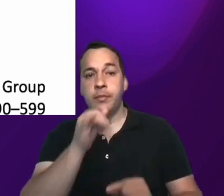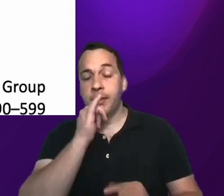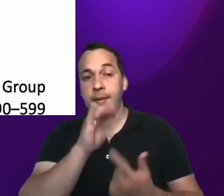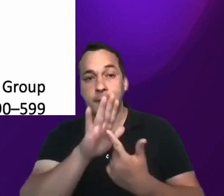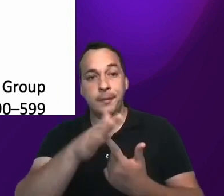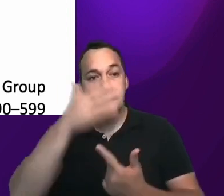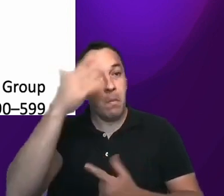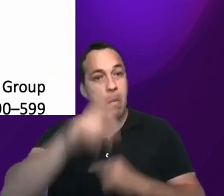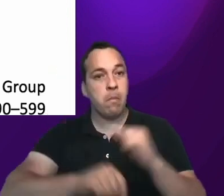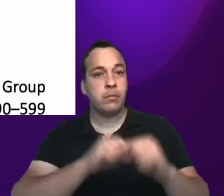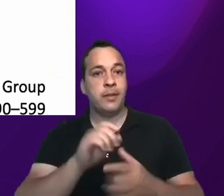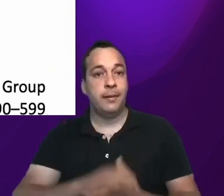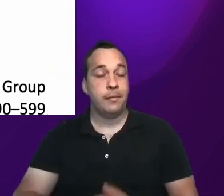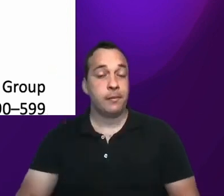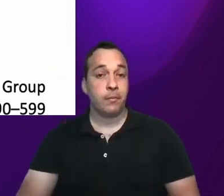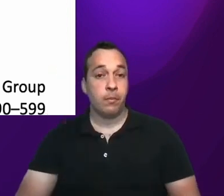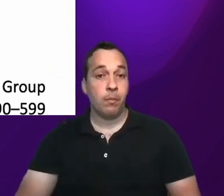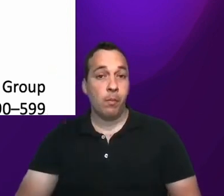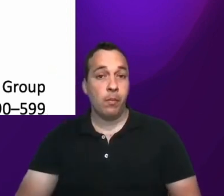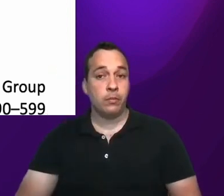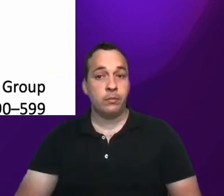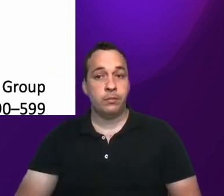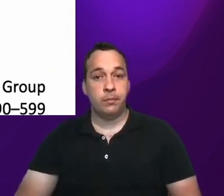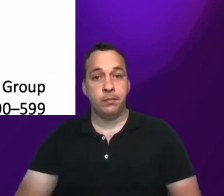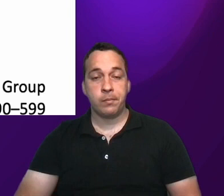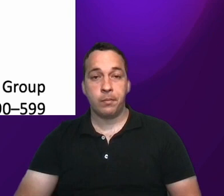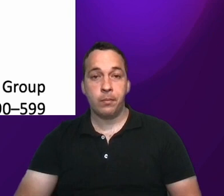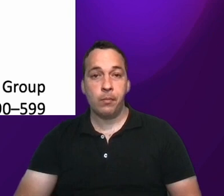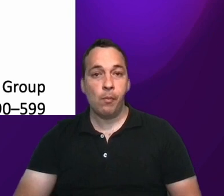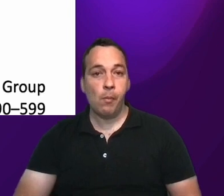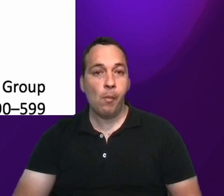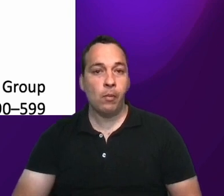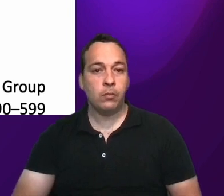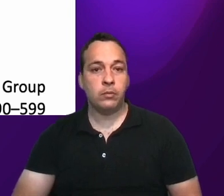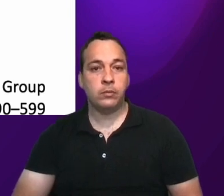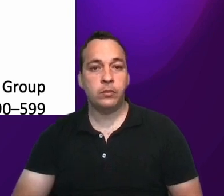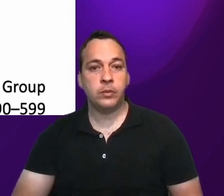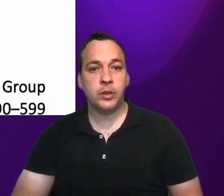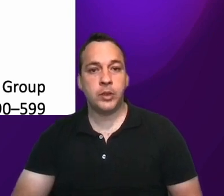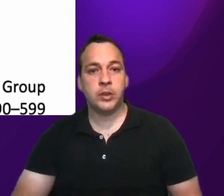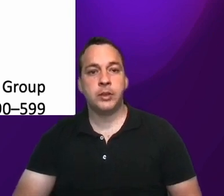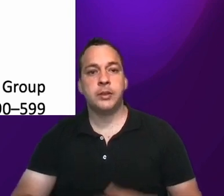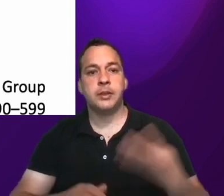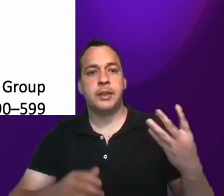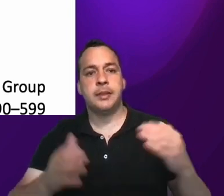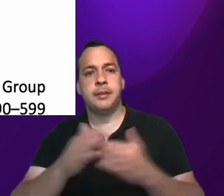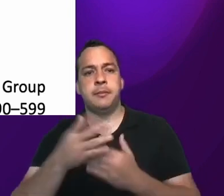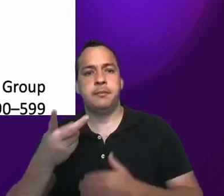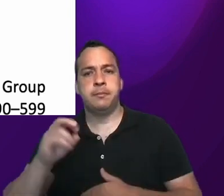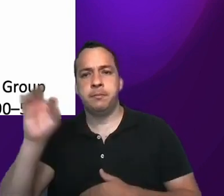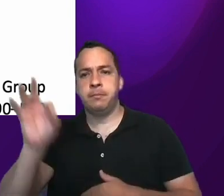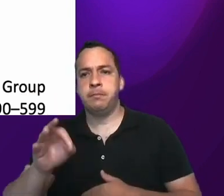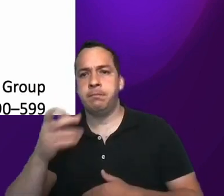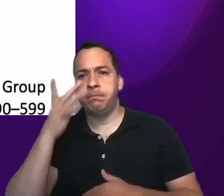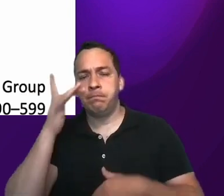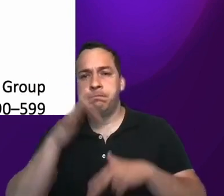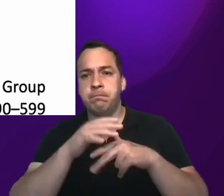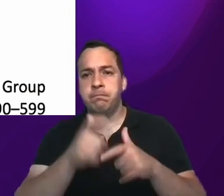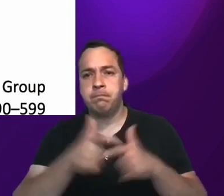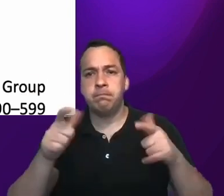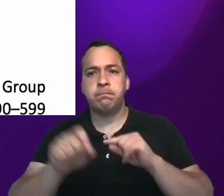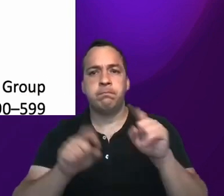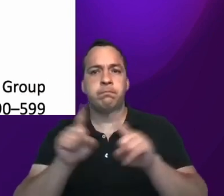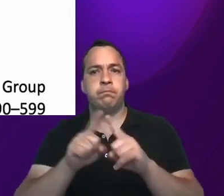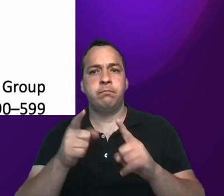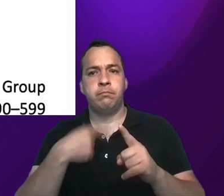é que aqueles pacientes que receberam a combinação de 4% e 20% eram mais doentes, receberam mais